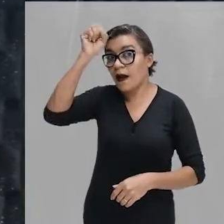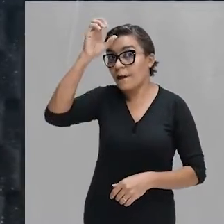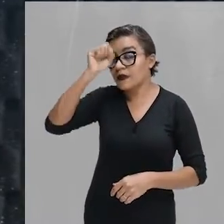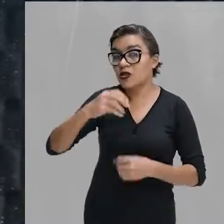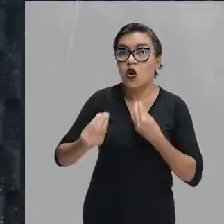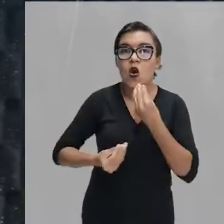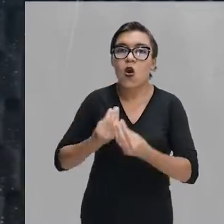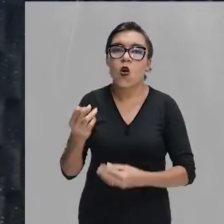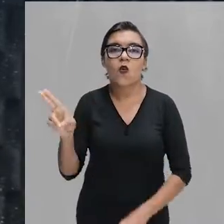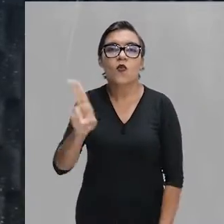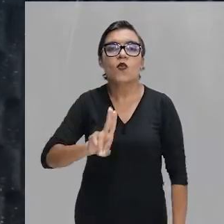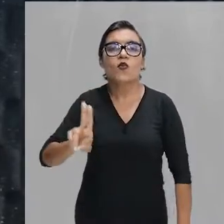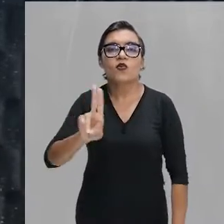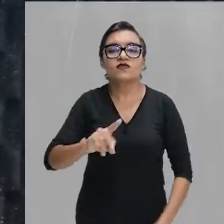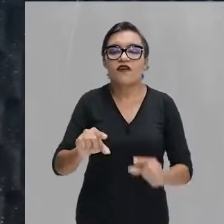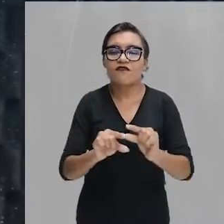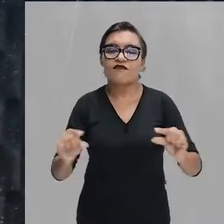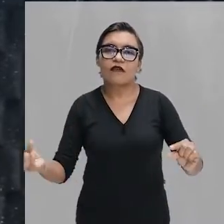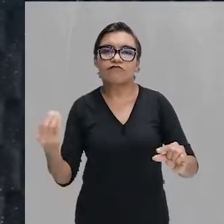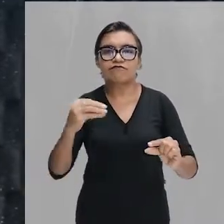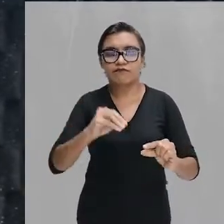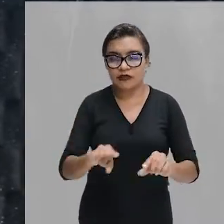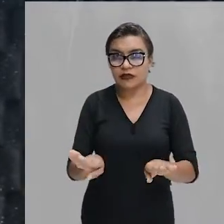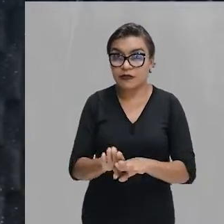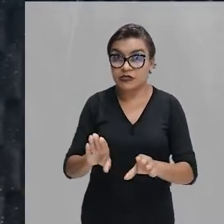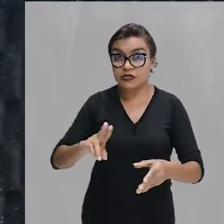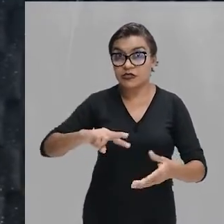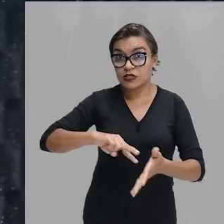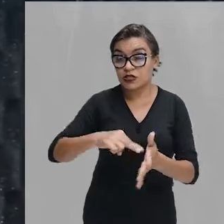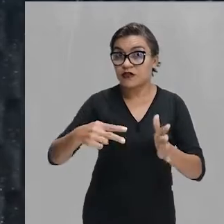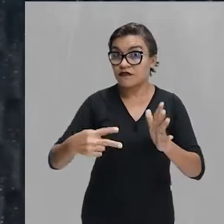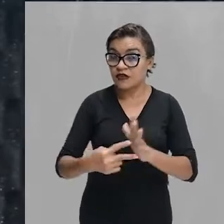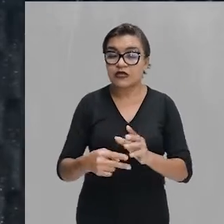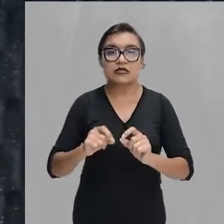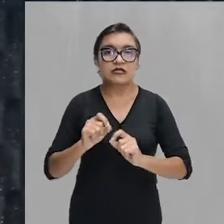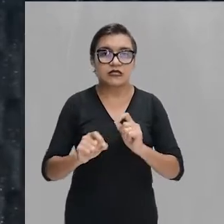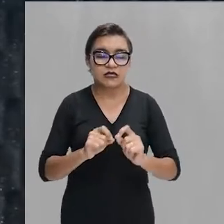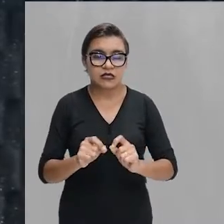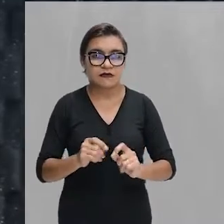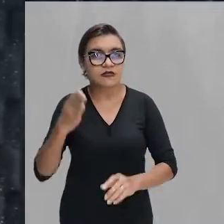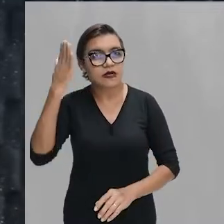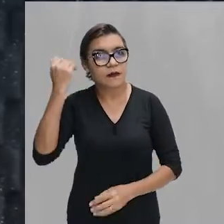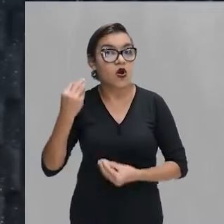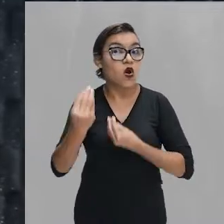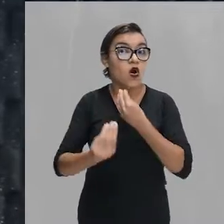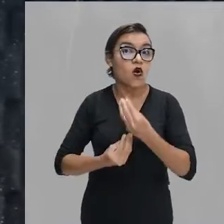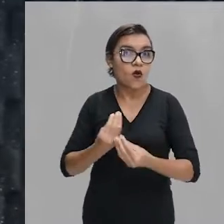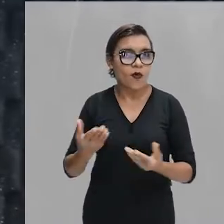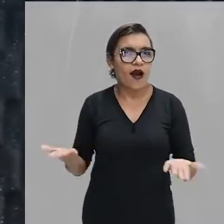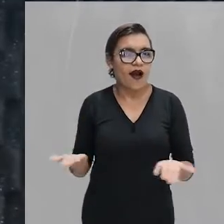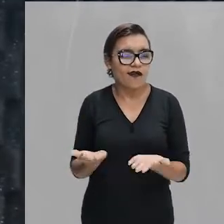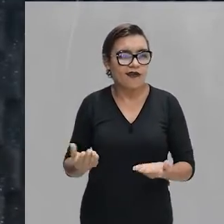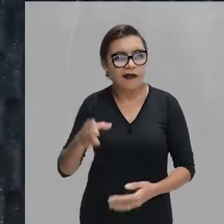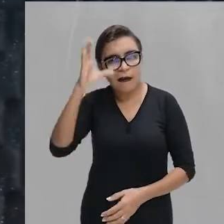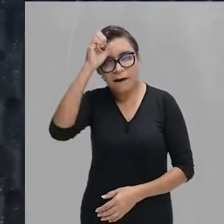como usá-los e os significados que podem assumir. Vamos saber um pouco mais sobre eles? Vamos